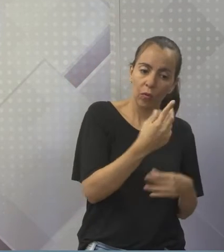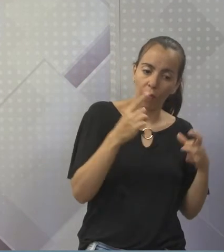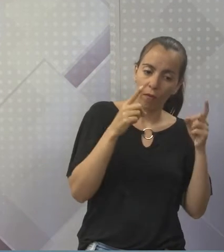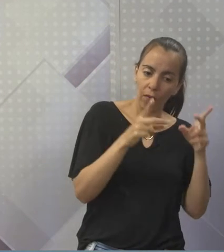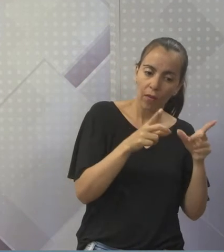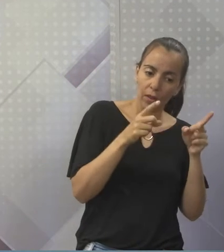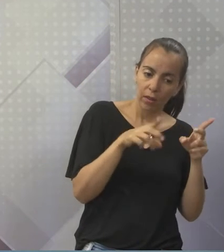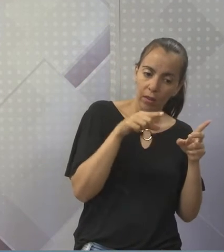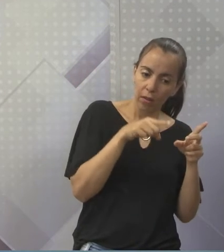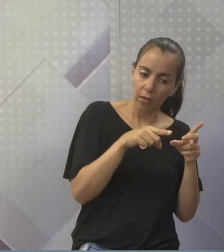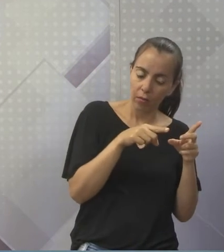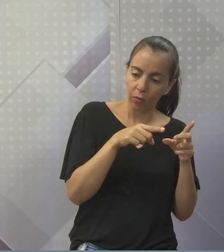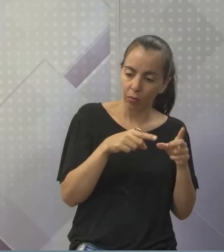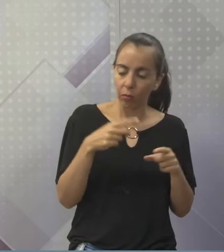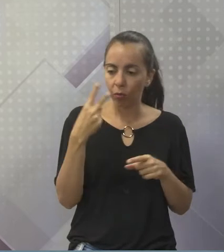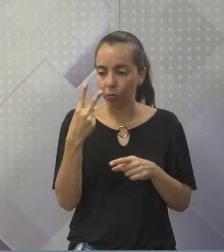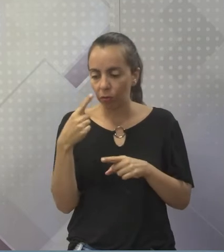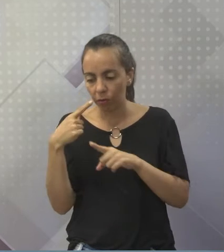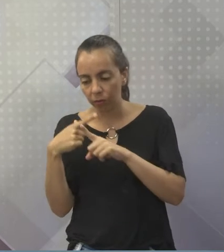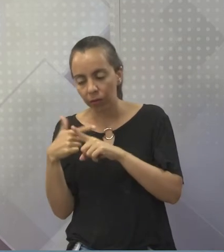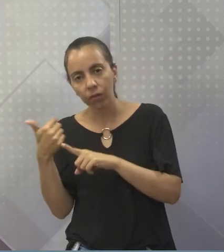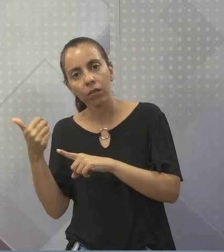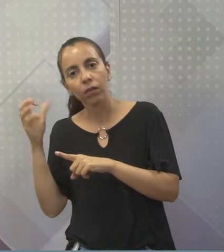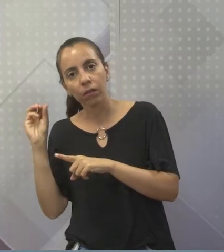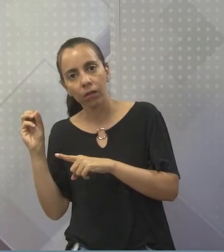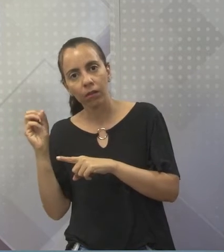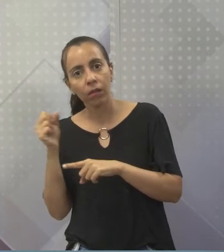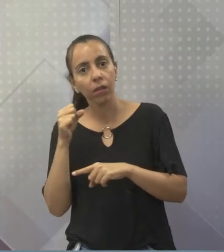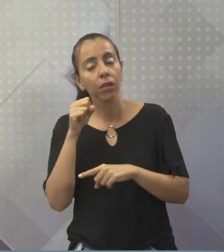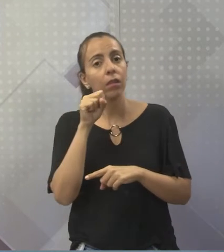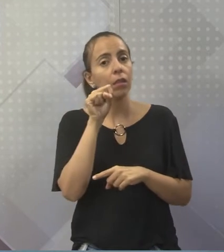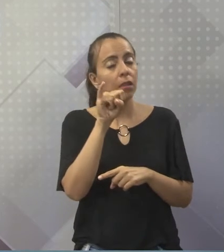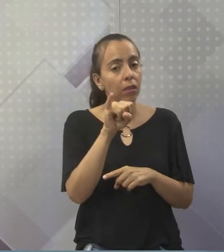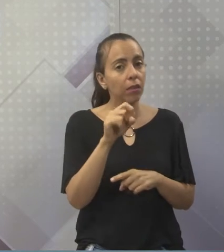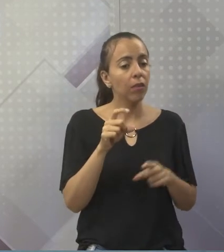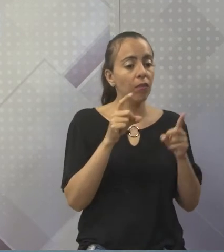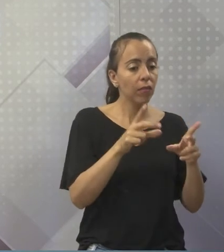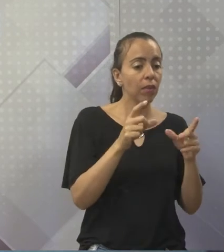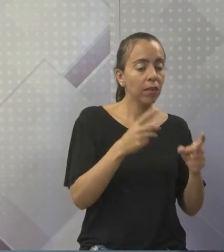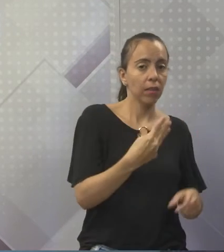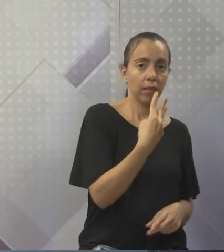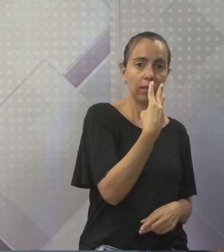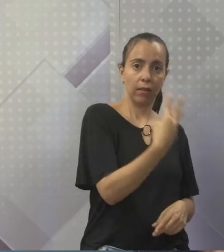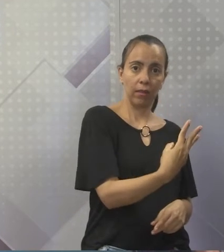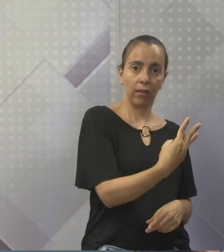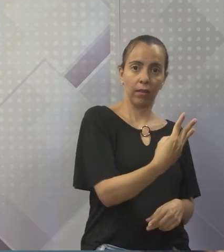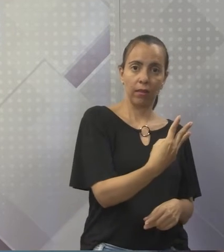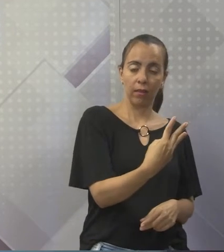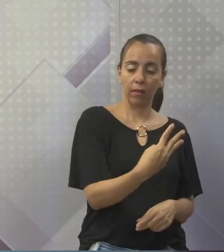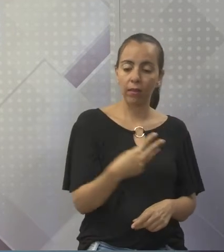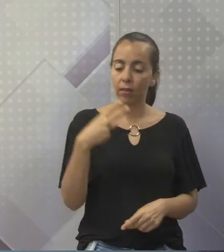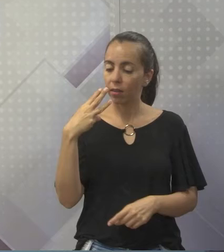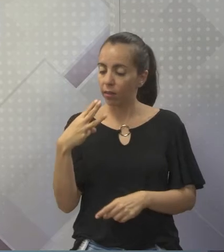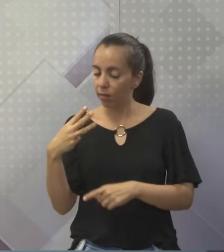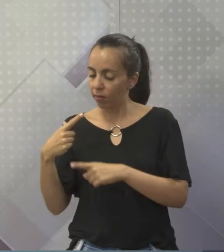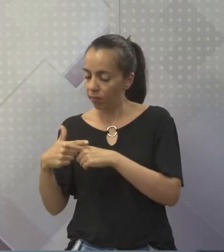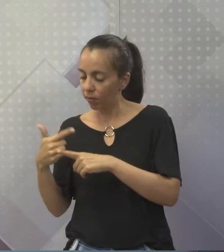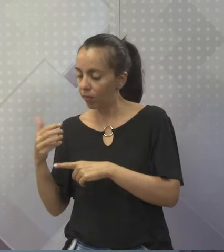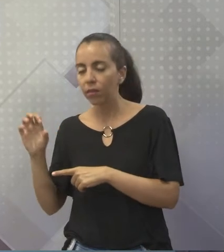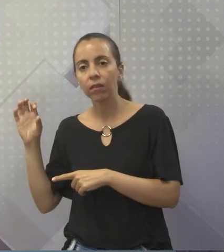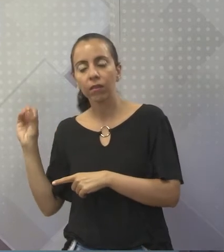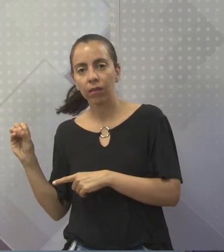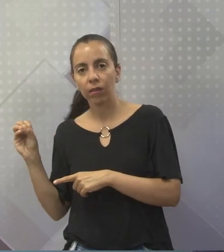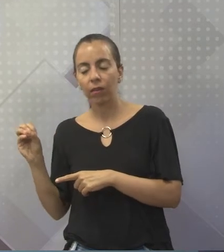2 vezes 10. Se ele vender 3, 3 vezes 10. Então, vamos transformar